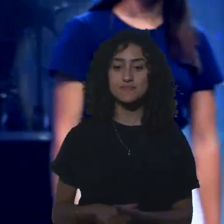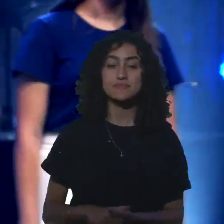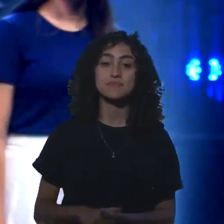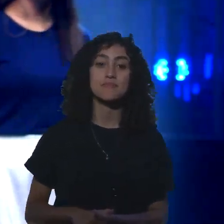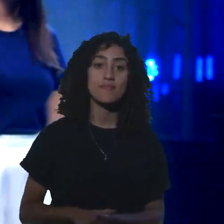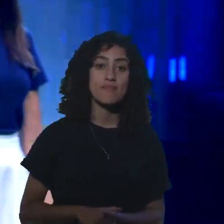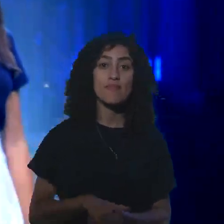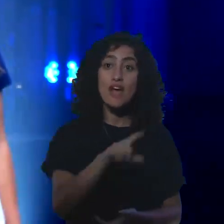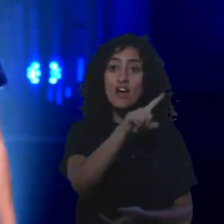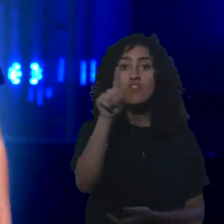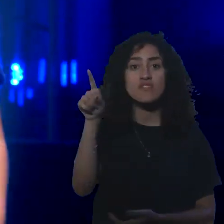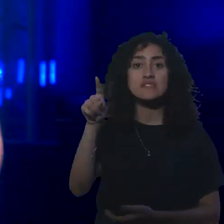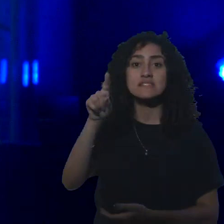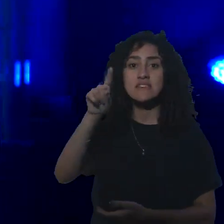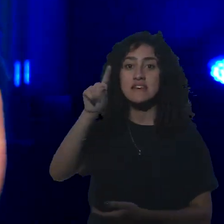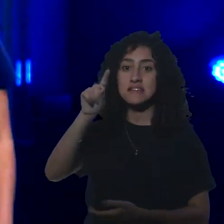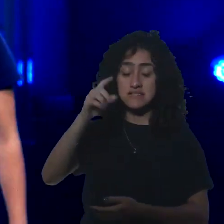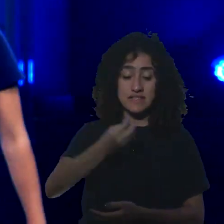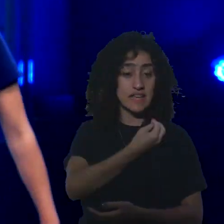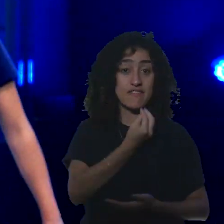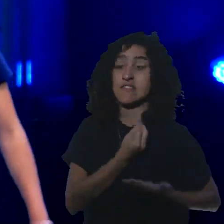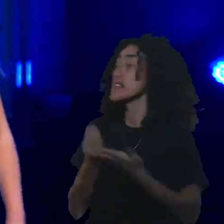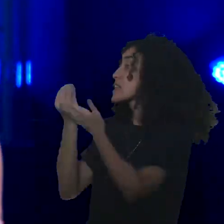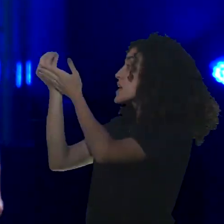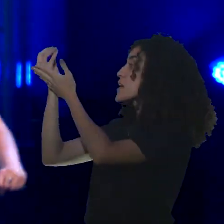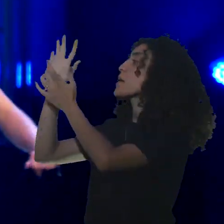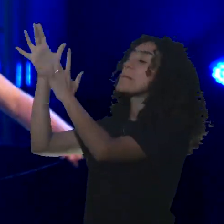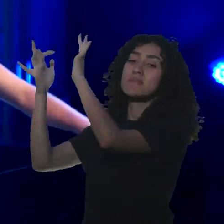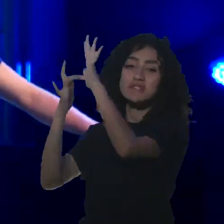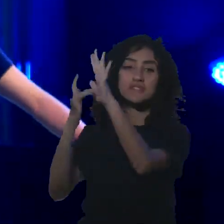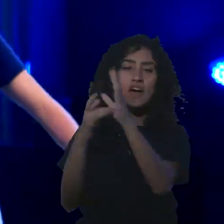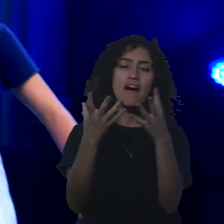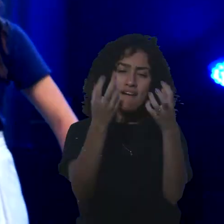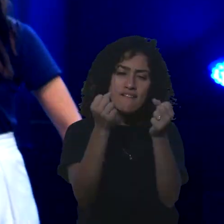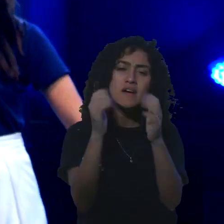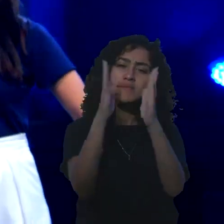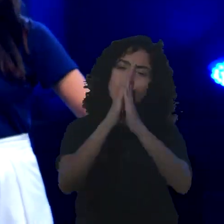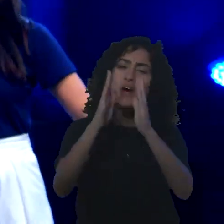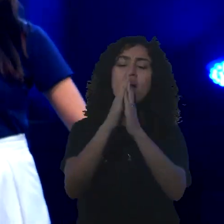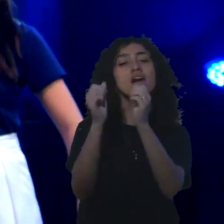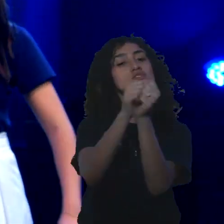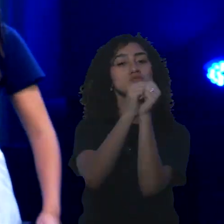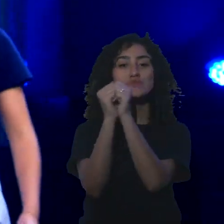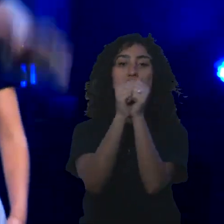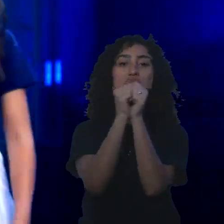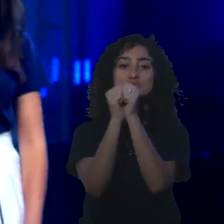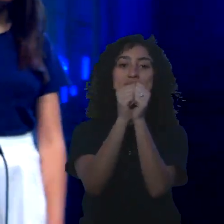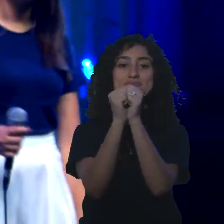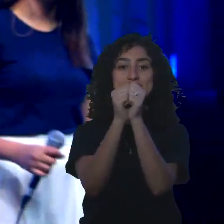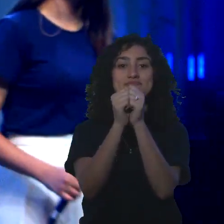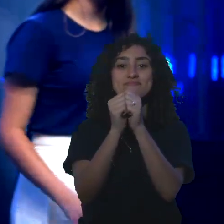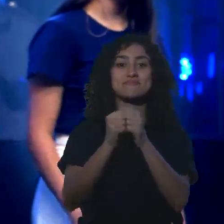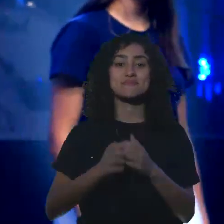levantou suas mãos, fechasse seus olhos e fizesse uma oração comigo nesse momento.